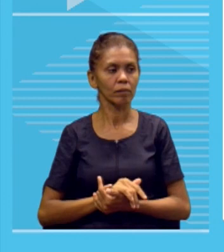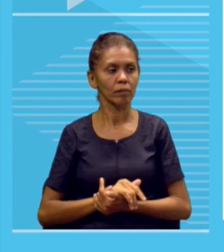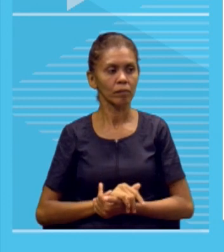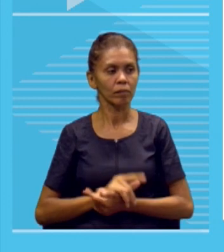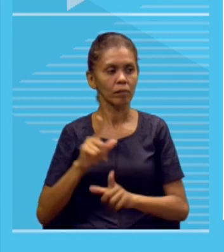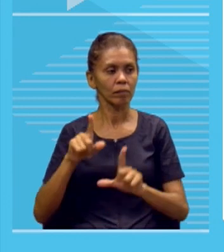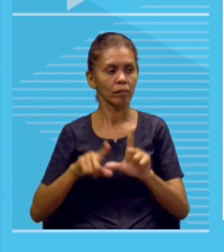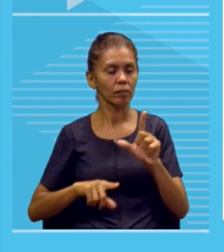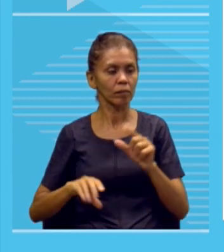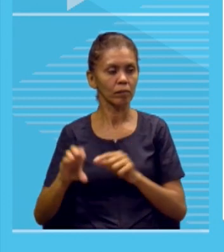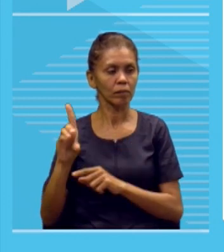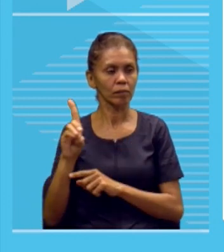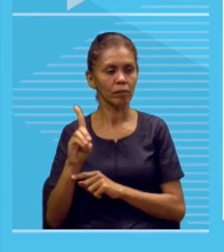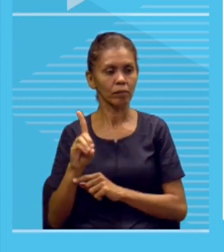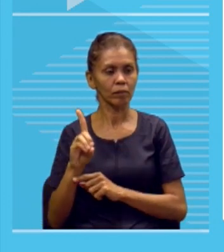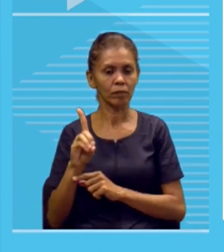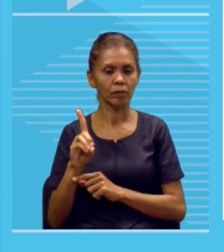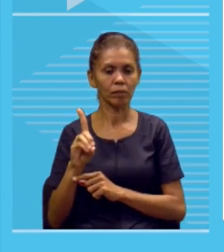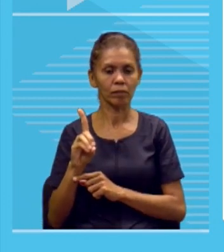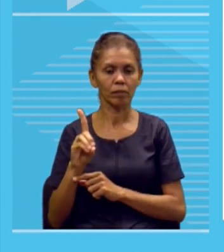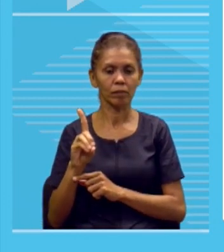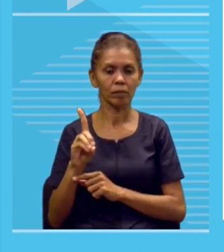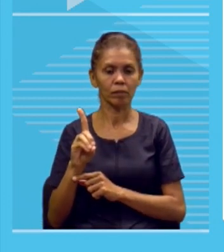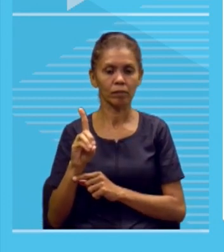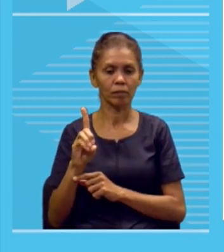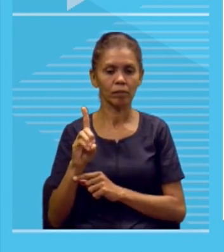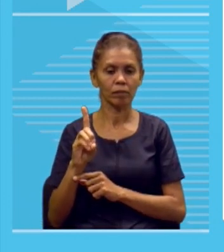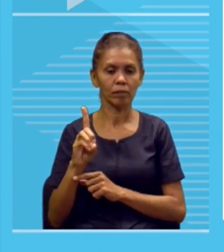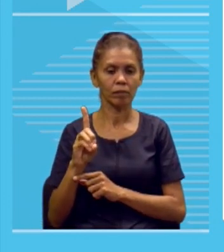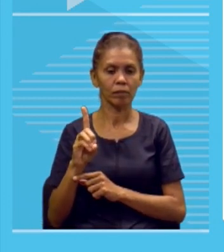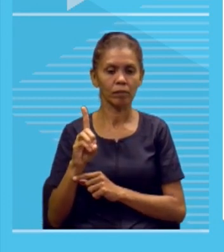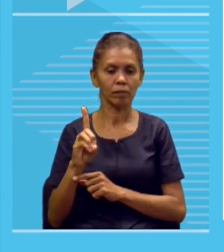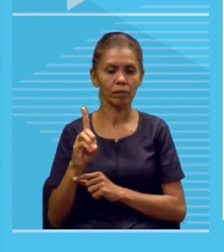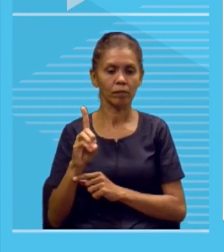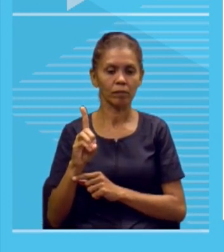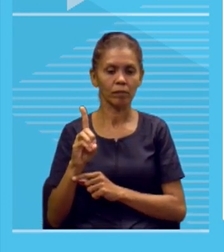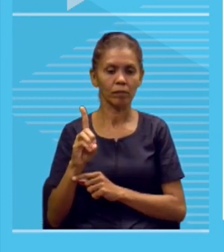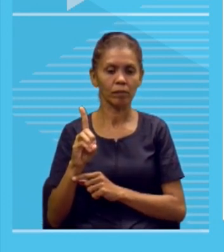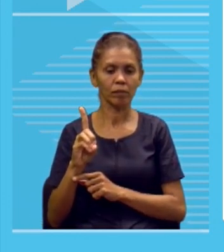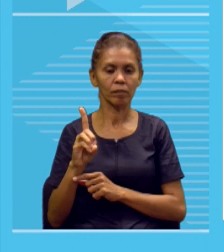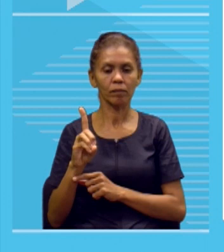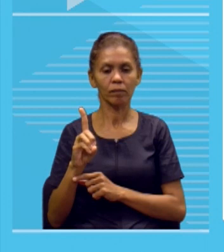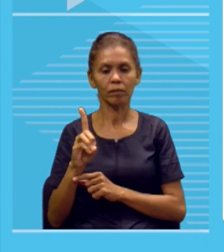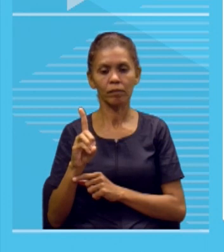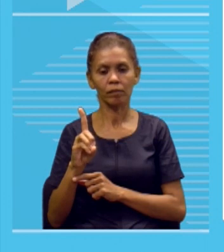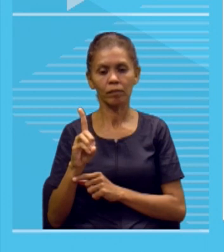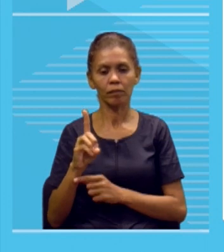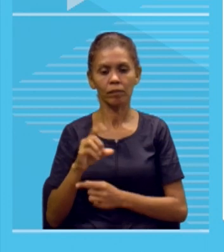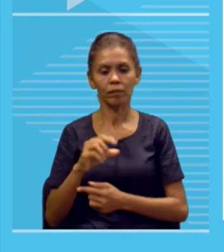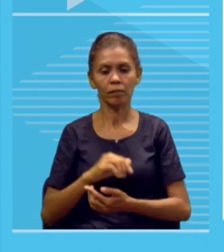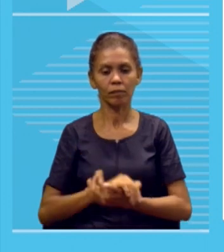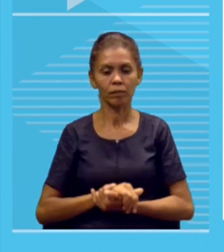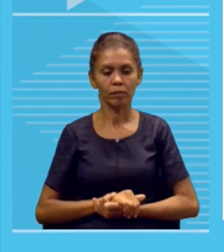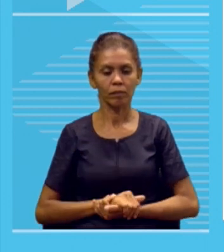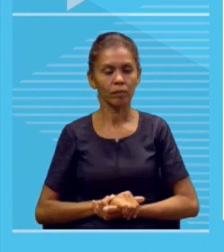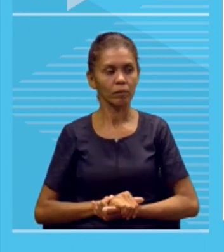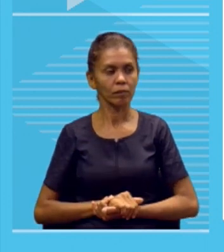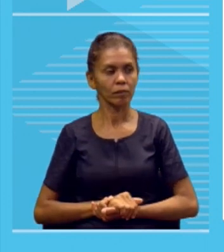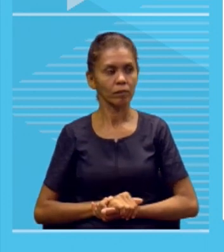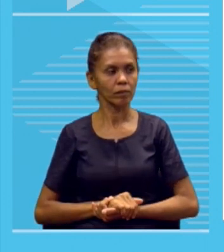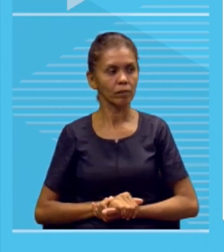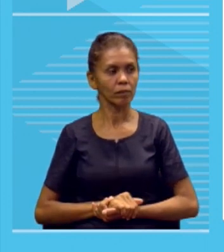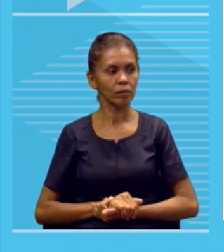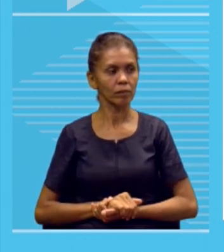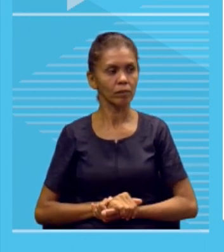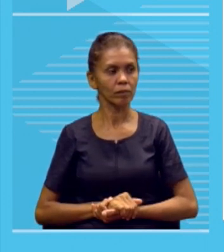valorização do terceiro setor, que ampliou o papel do comércio para suprir as necessidades de consumo das populações.